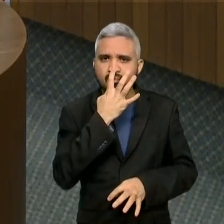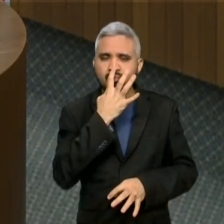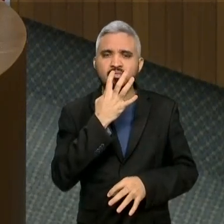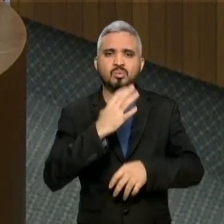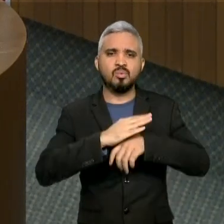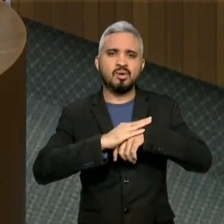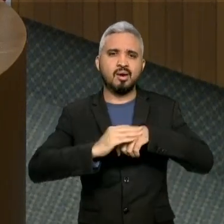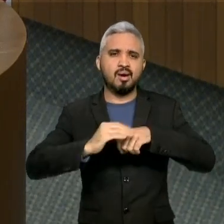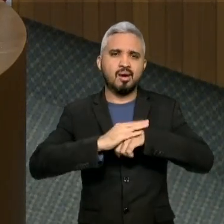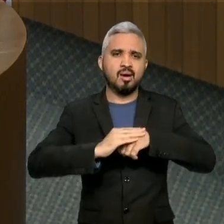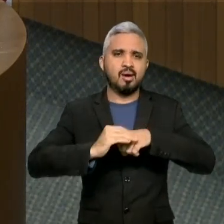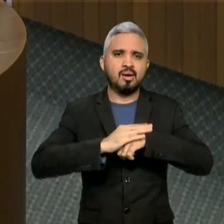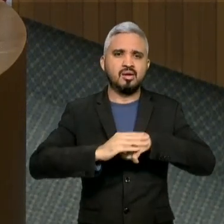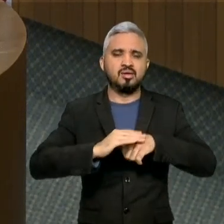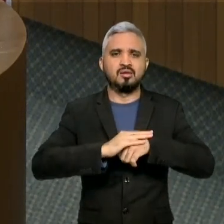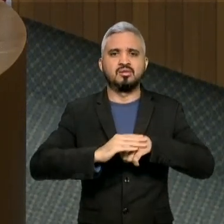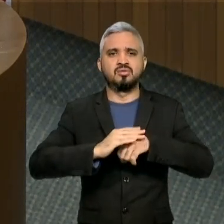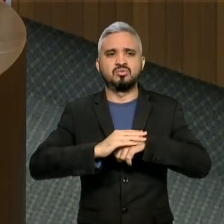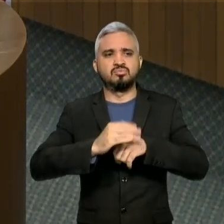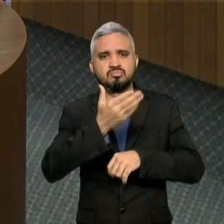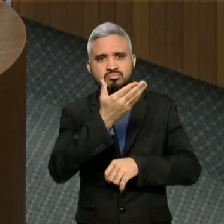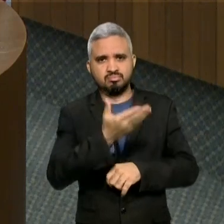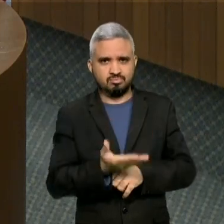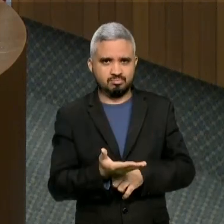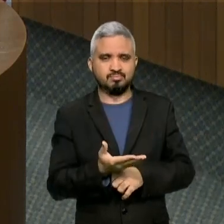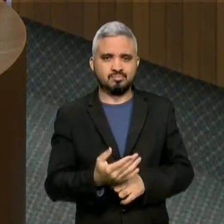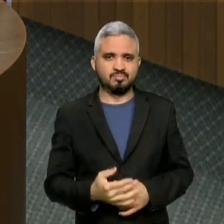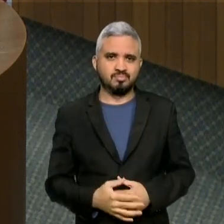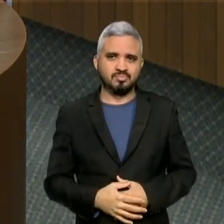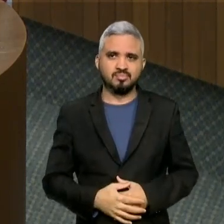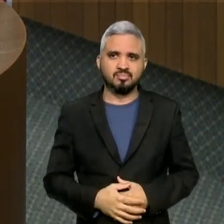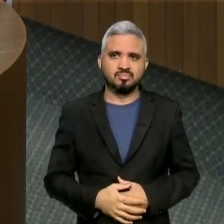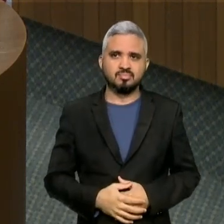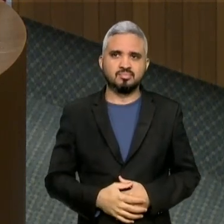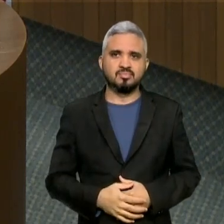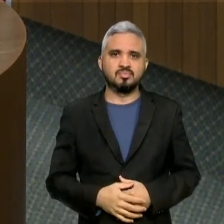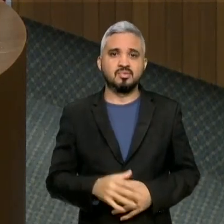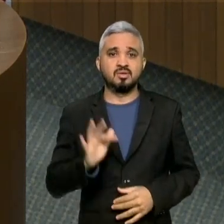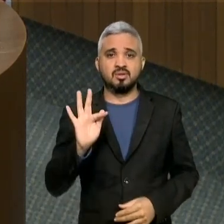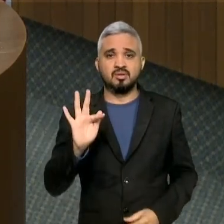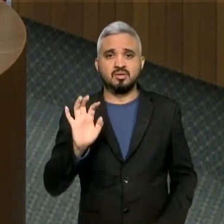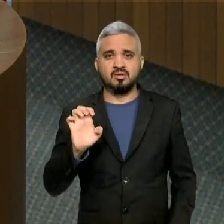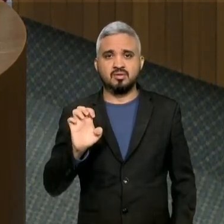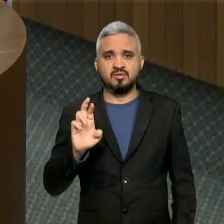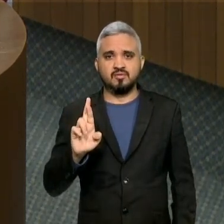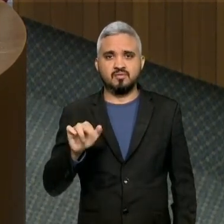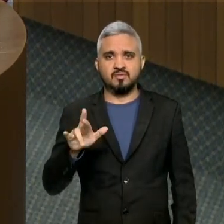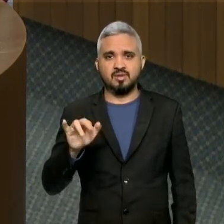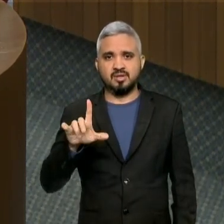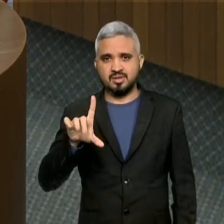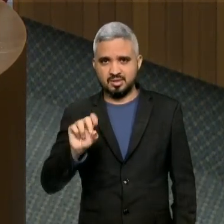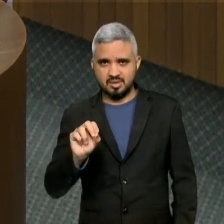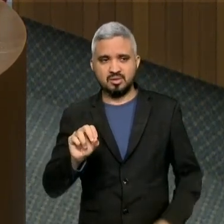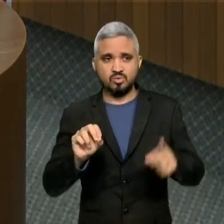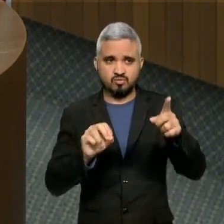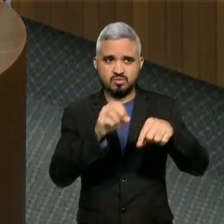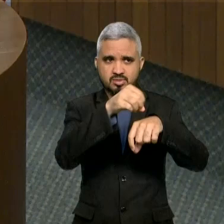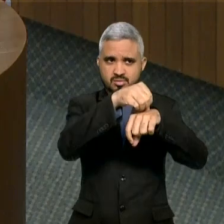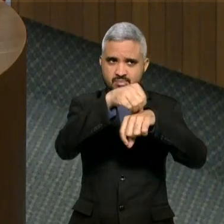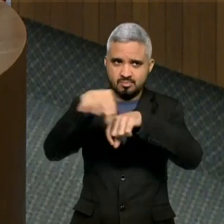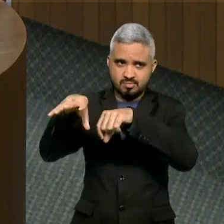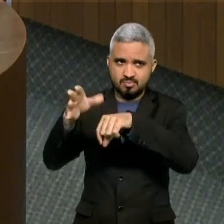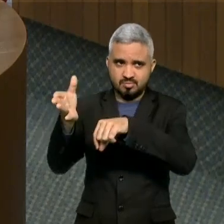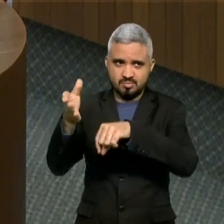assim, imenso, pelo nosso homenageado de hoje. Então, Fernando, leve as nossas mensagens para o presidente Sarney, que hoje